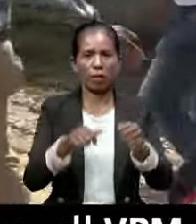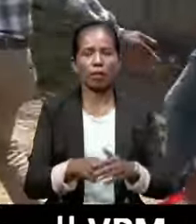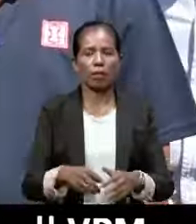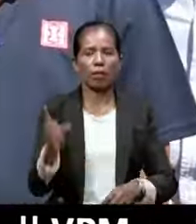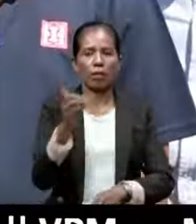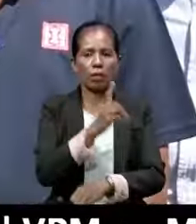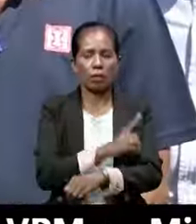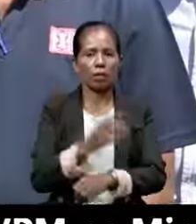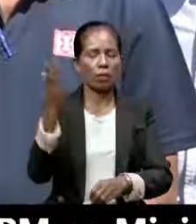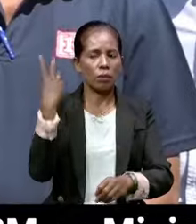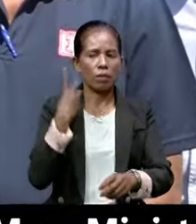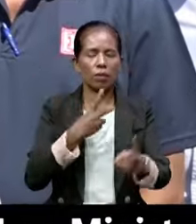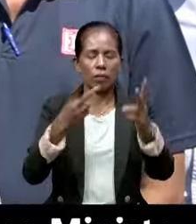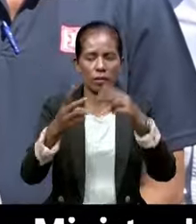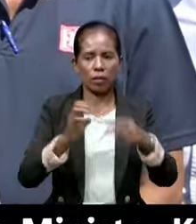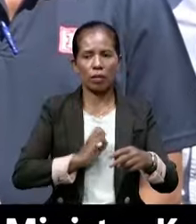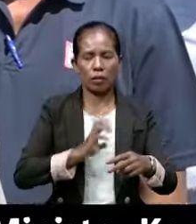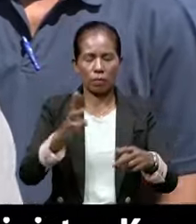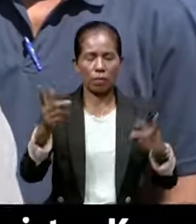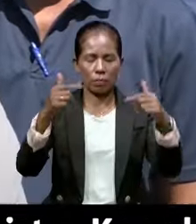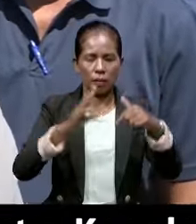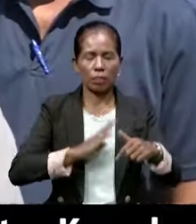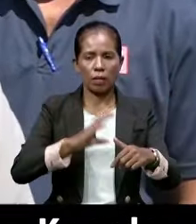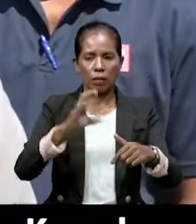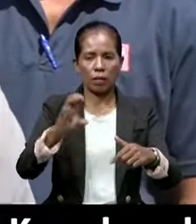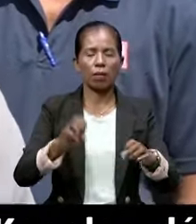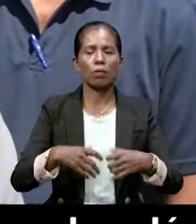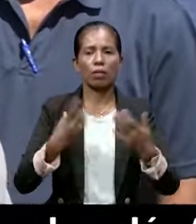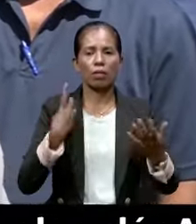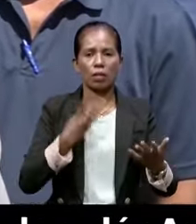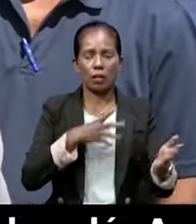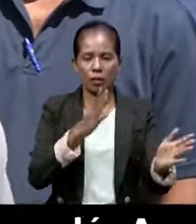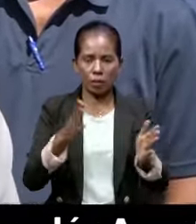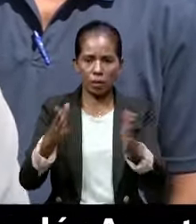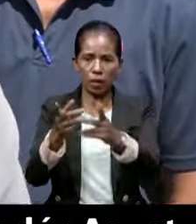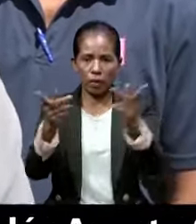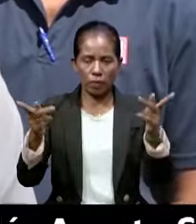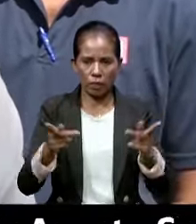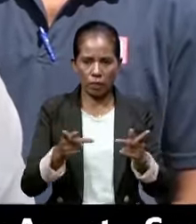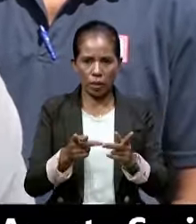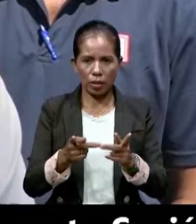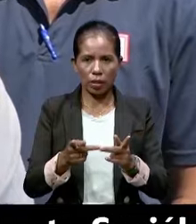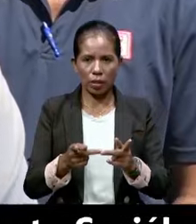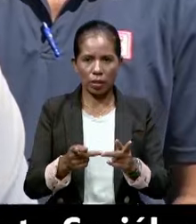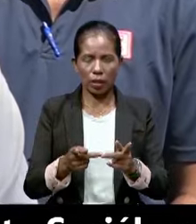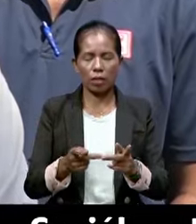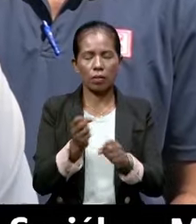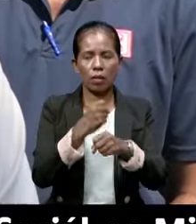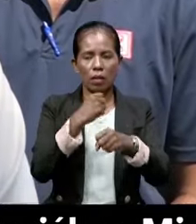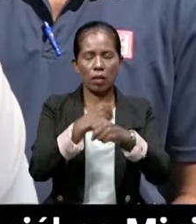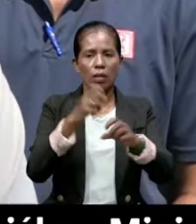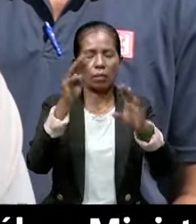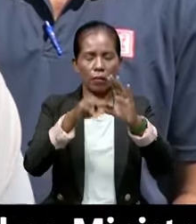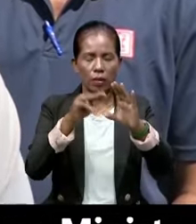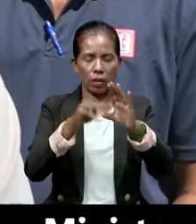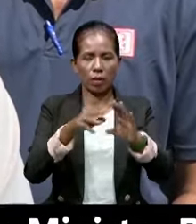Loron Hira Leobait, halo visita Vermeira, Maibocau, Uensá, e halo preparação no terreno para construção do mercado